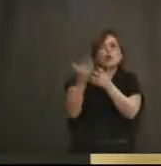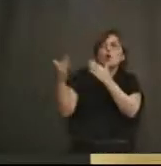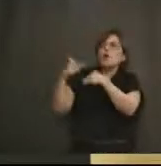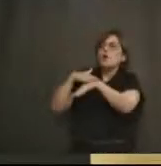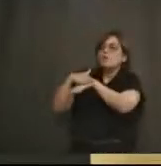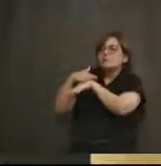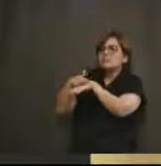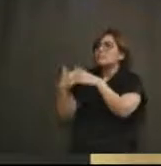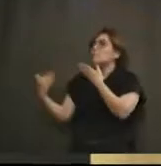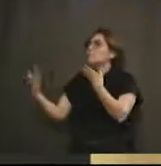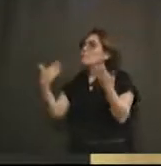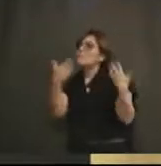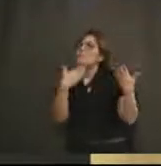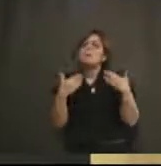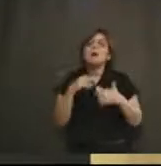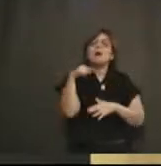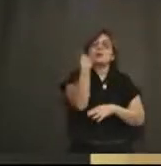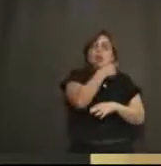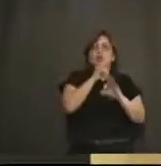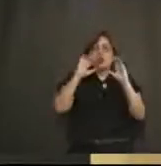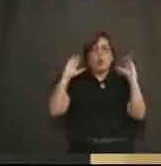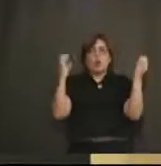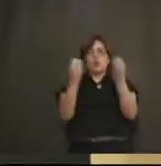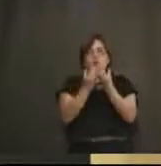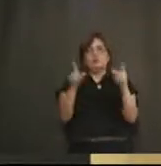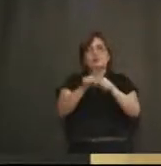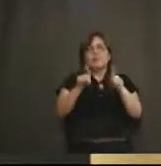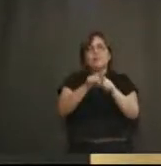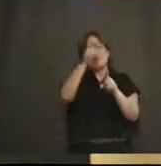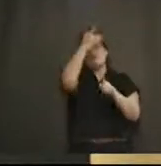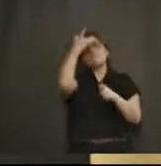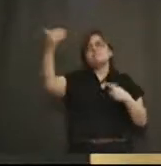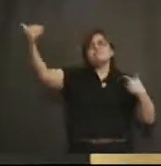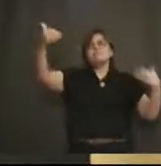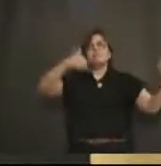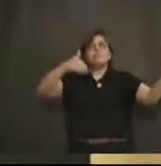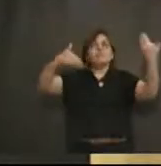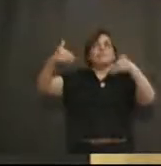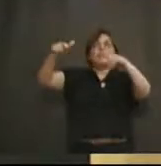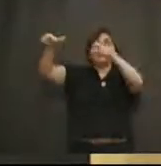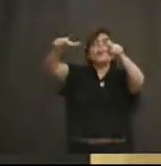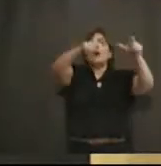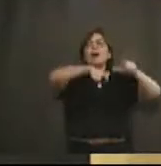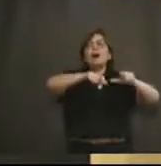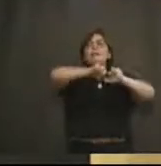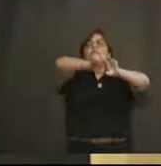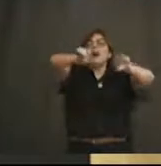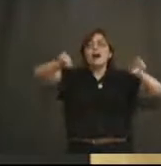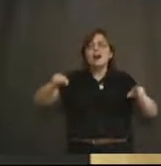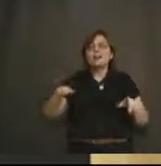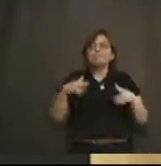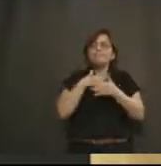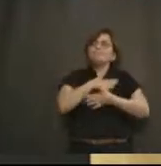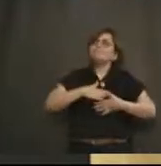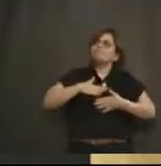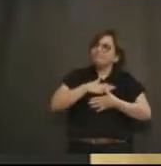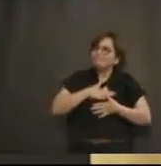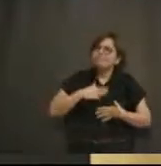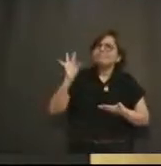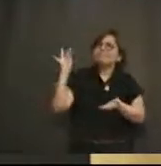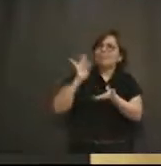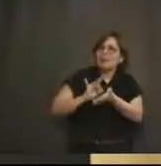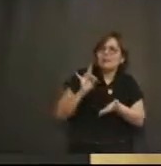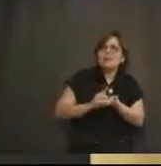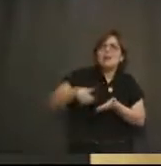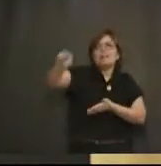conversando com a nossa comunidade e com os que vêm de todos os lugares. É um prazer enorme